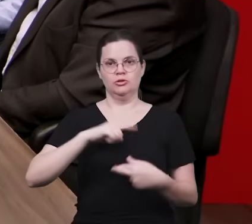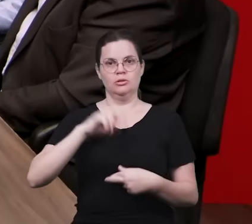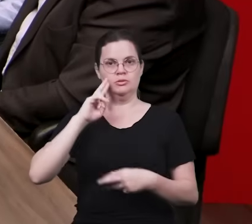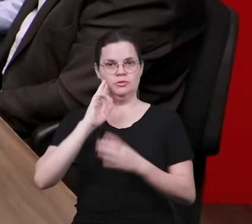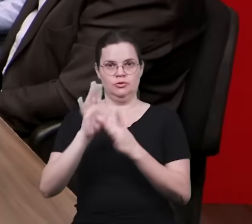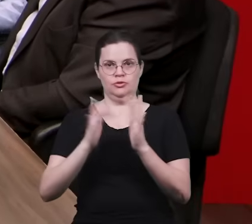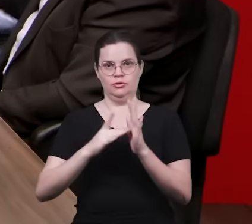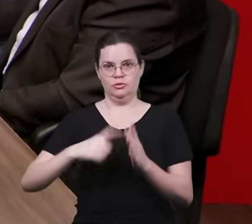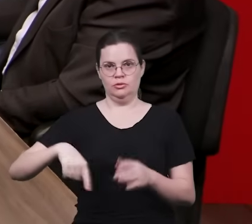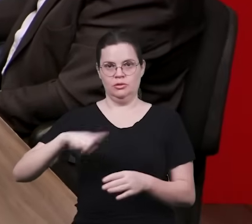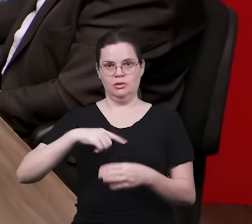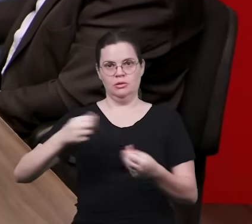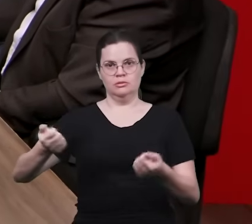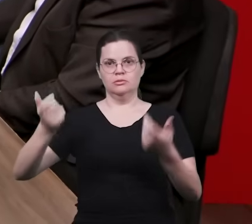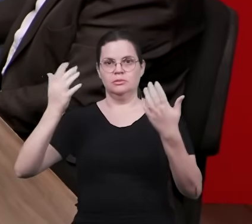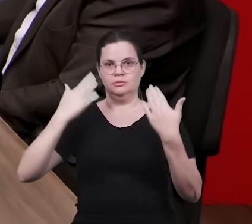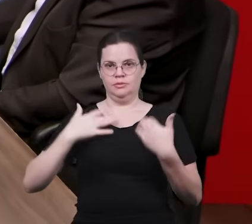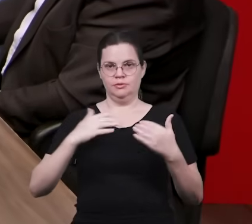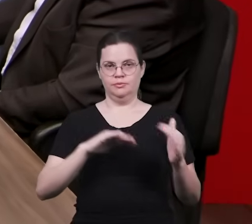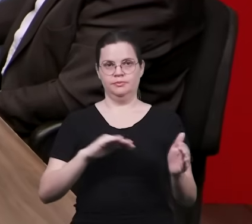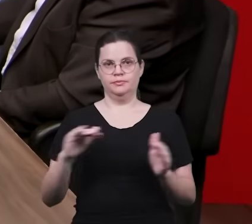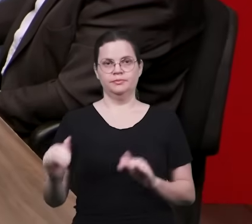Edilson, houve uma